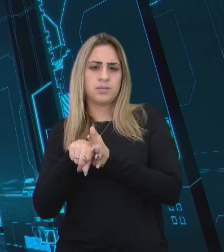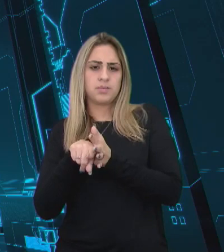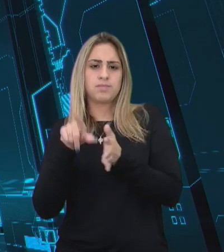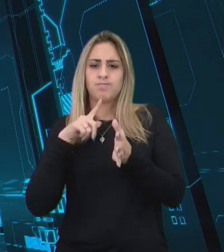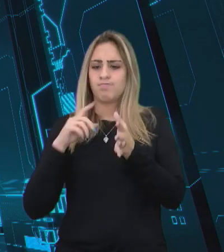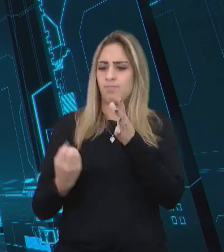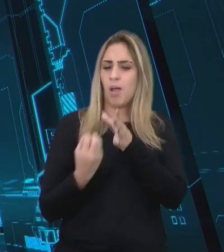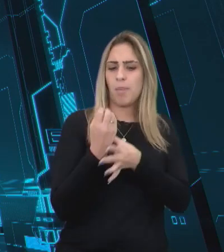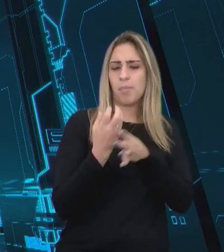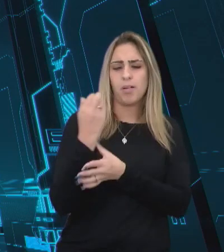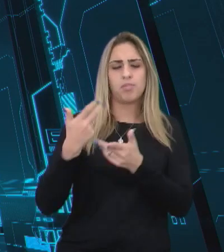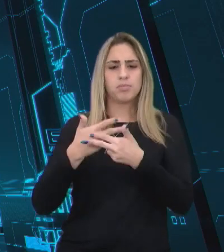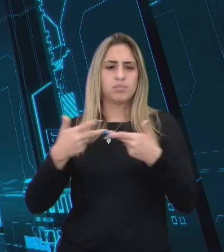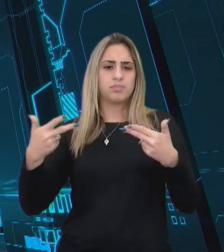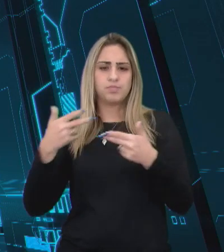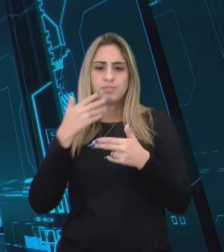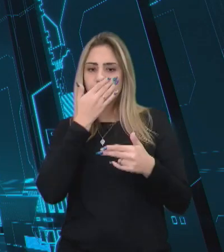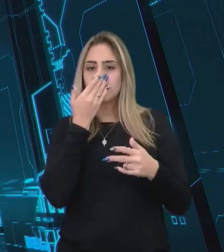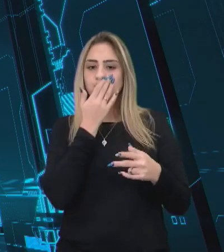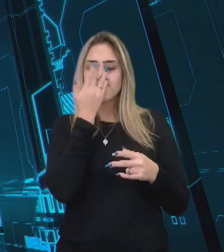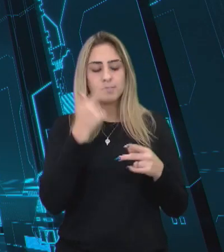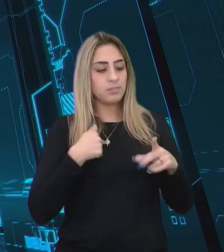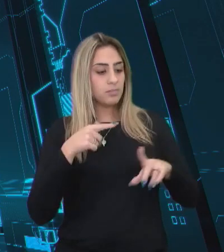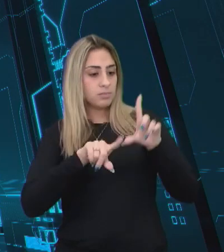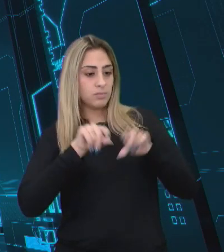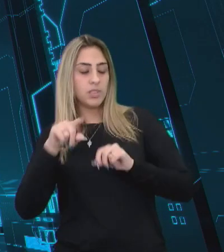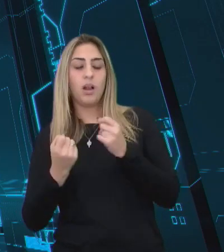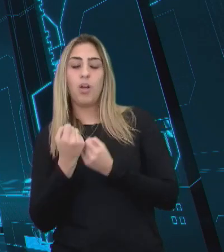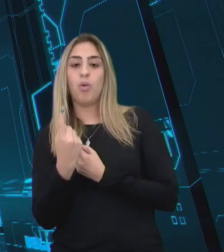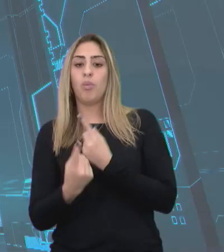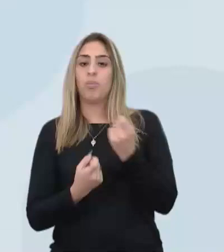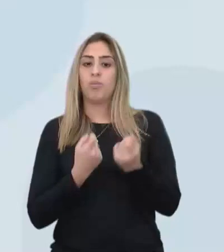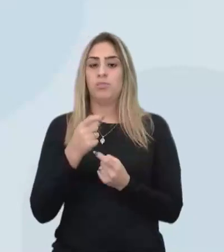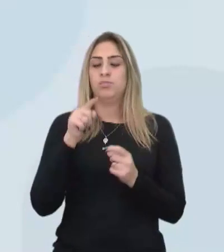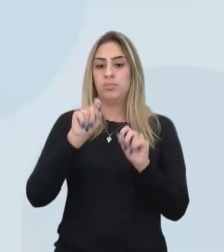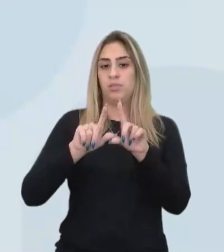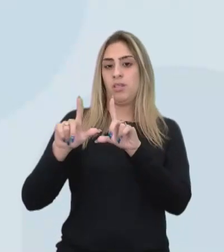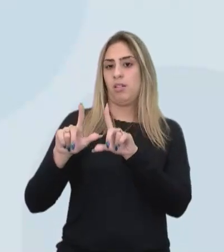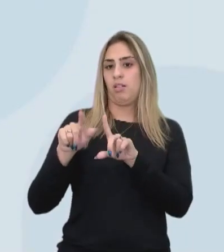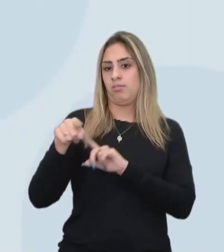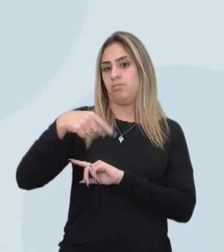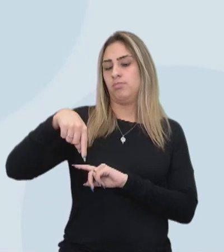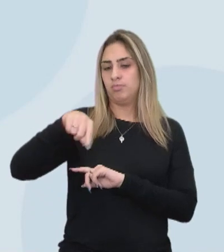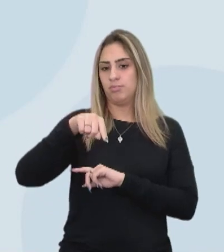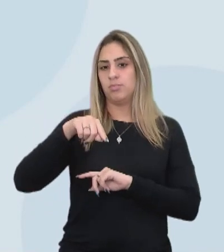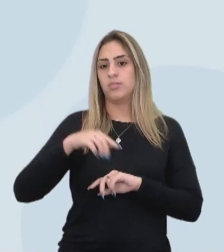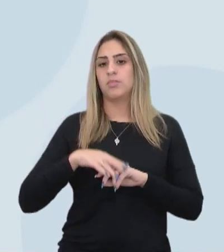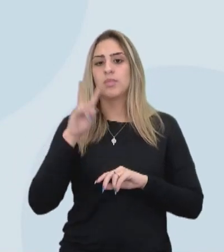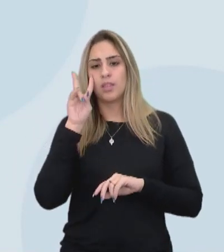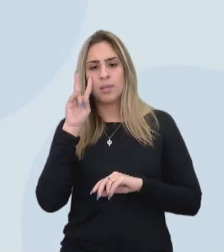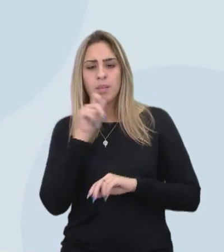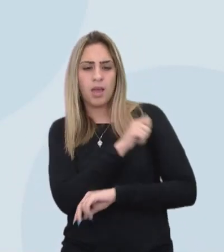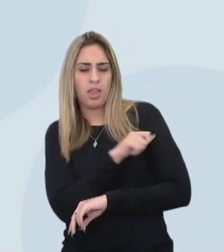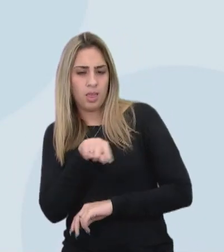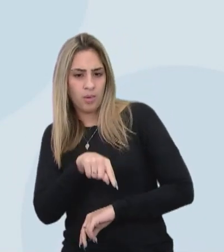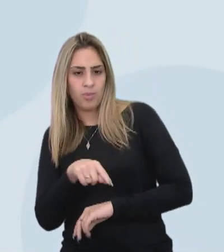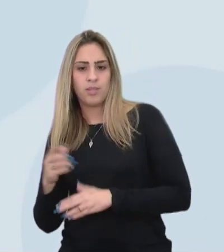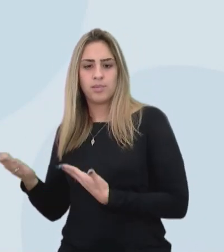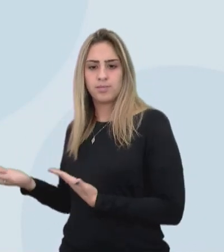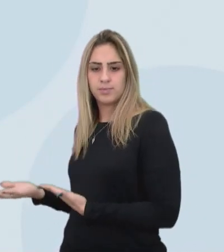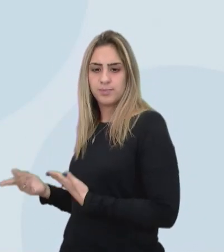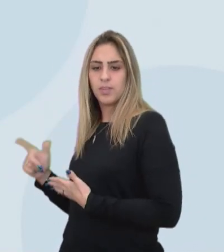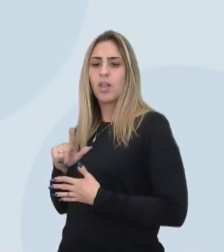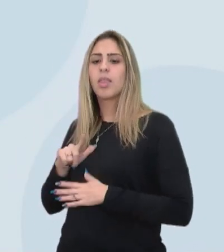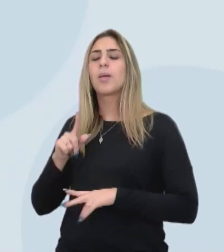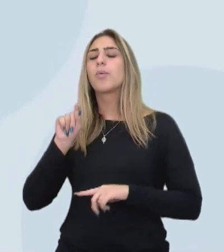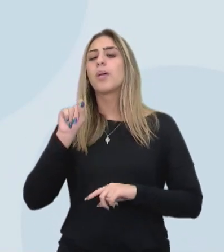muita coisa, gente. Eu selecionei algumas aqui na tela para vocês. Olha só, lembra da nossa estudante? Agora a gente tem as